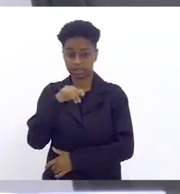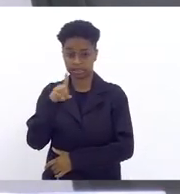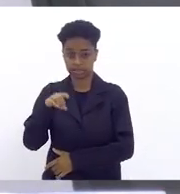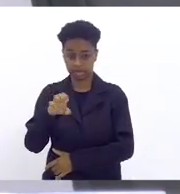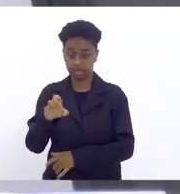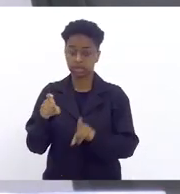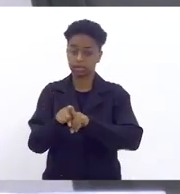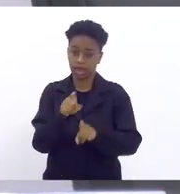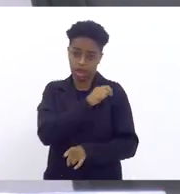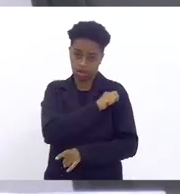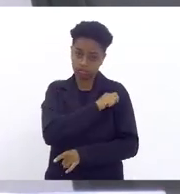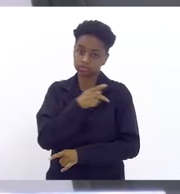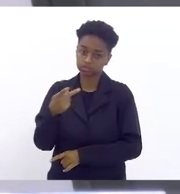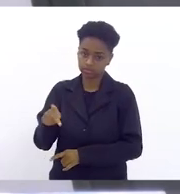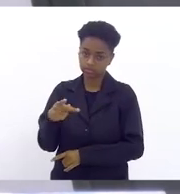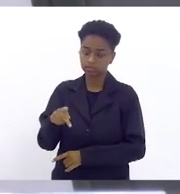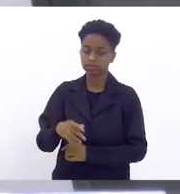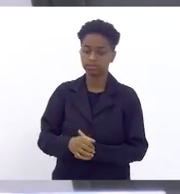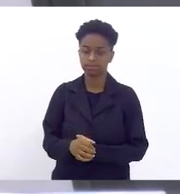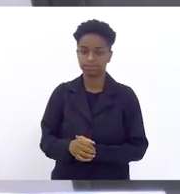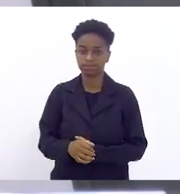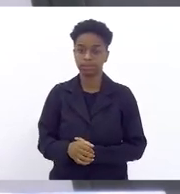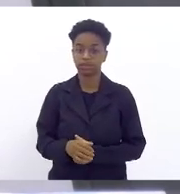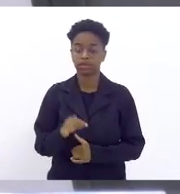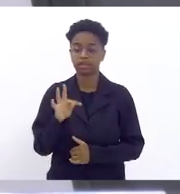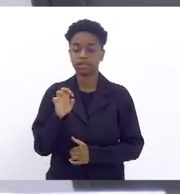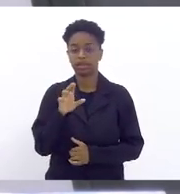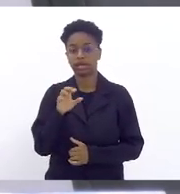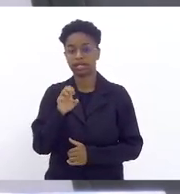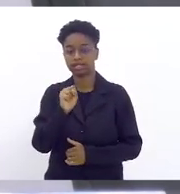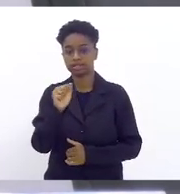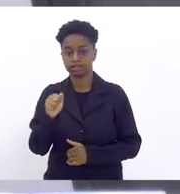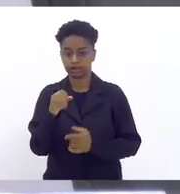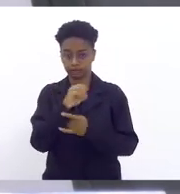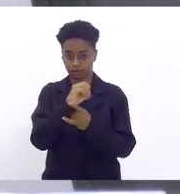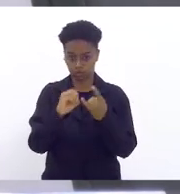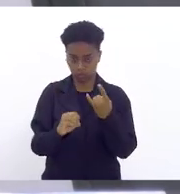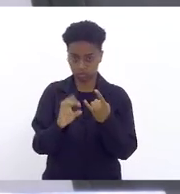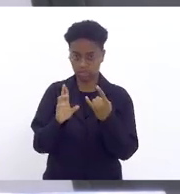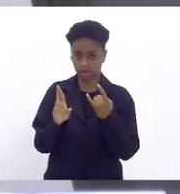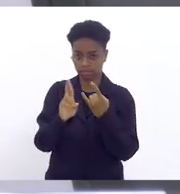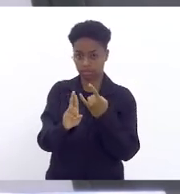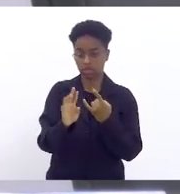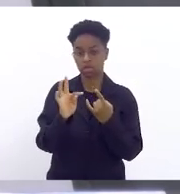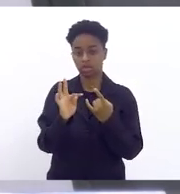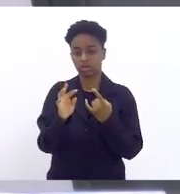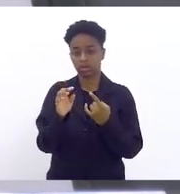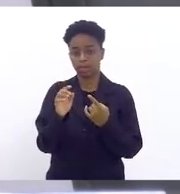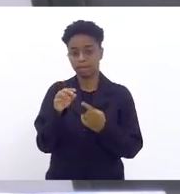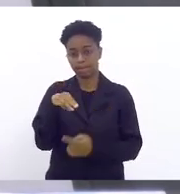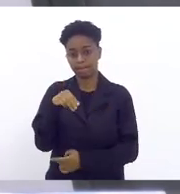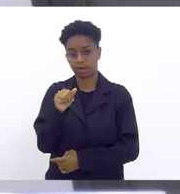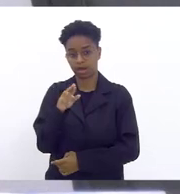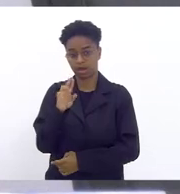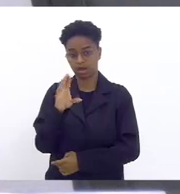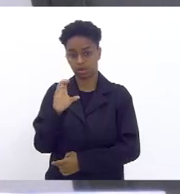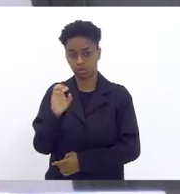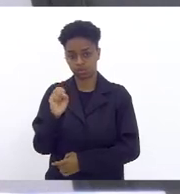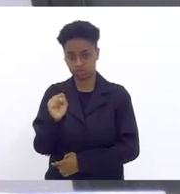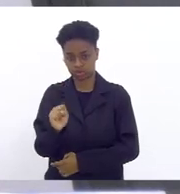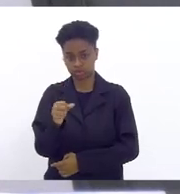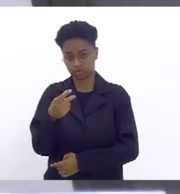Mackenzie a Teresa Santos da Fiocruz representando autor Marcos kriger